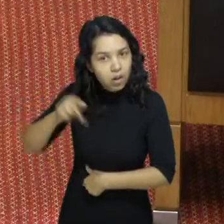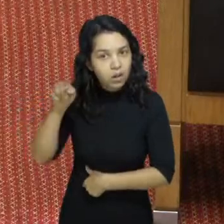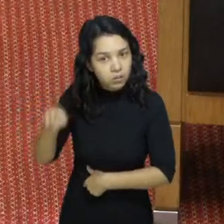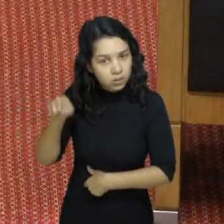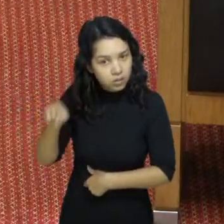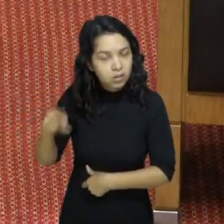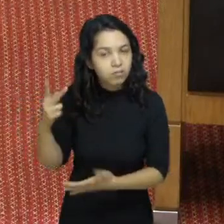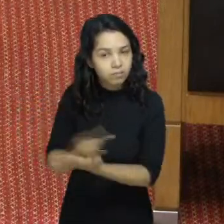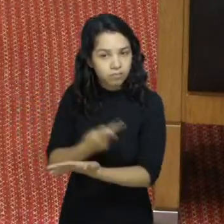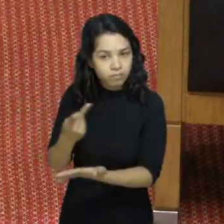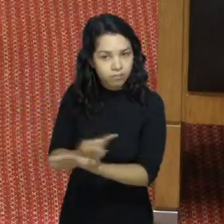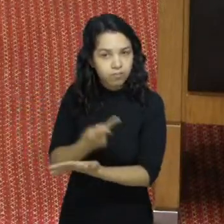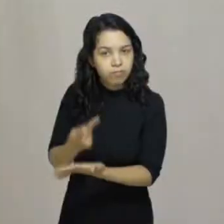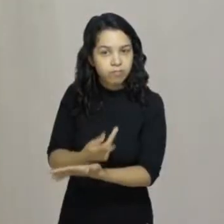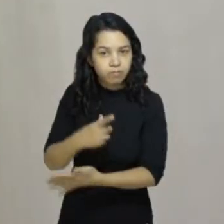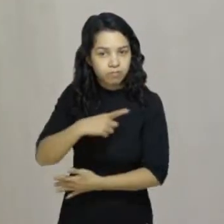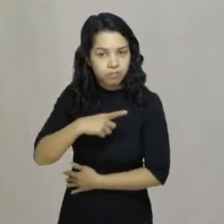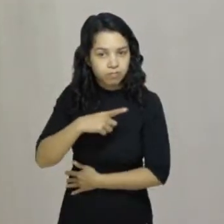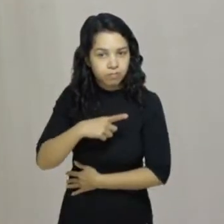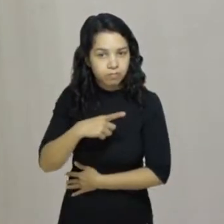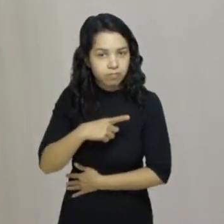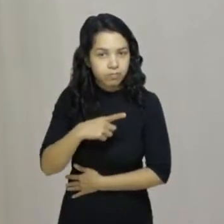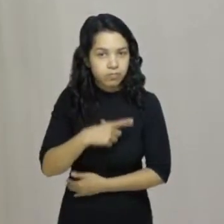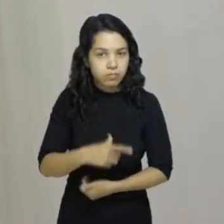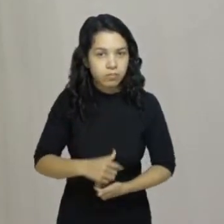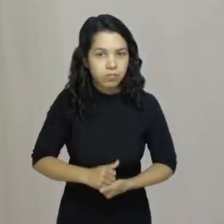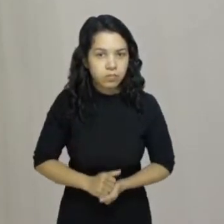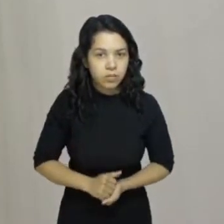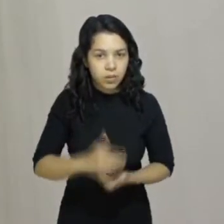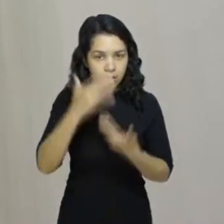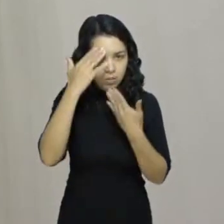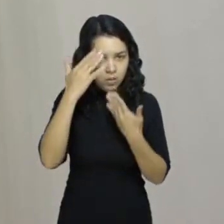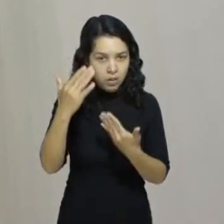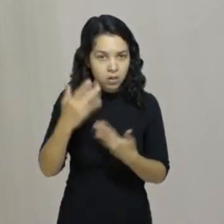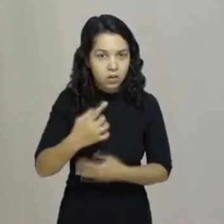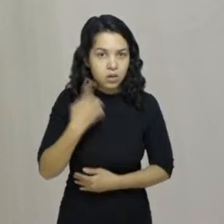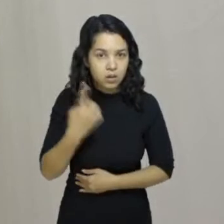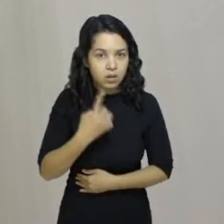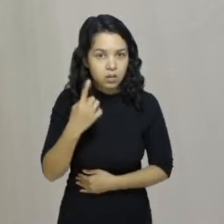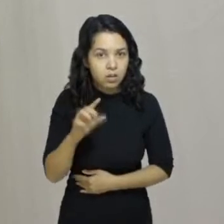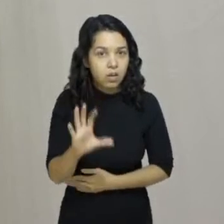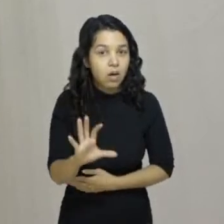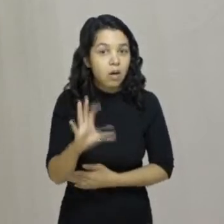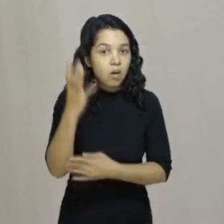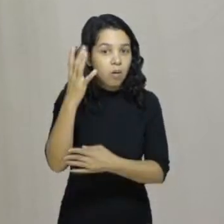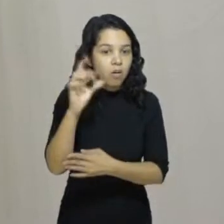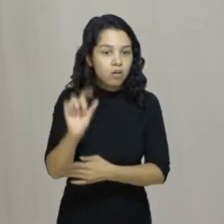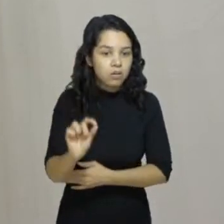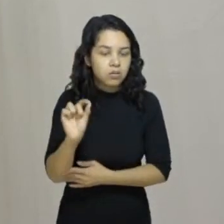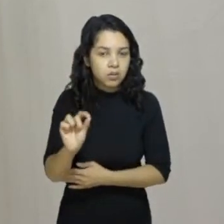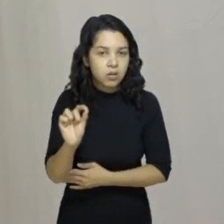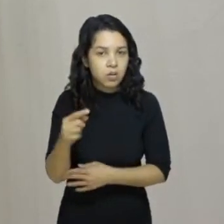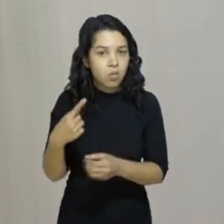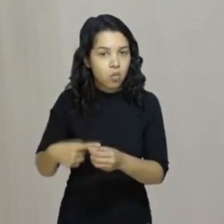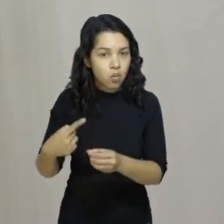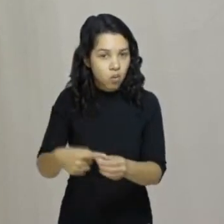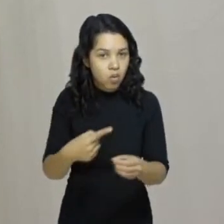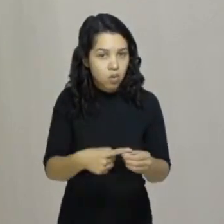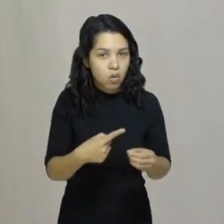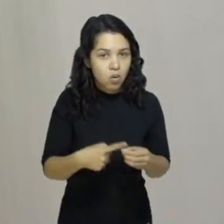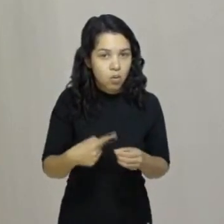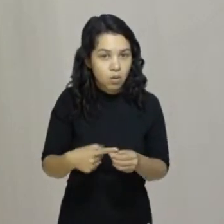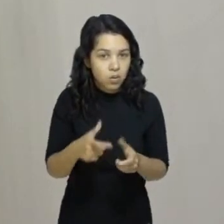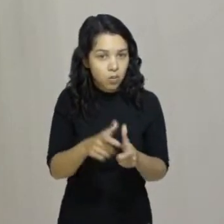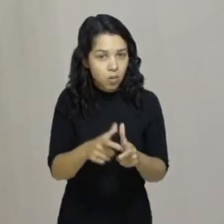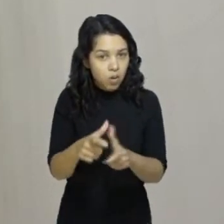tem Coelho nome Deputado Obrigado Deputado Nelly e o que que acontece nos pequenos municípios Como eu havia falando a